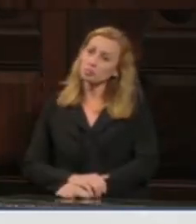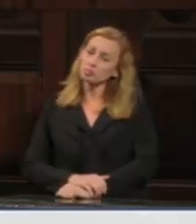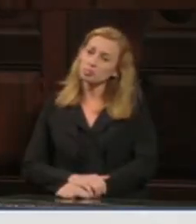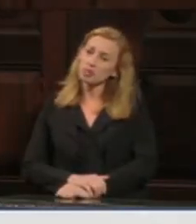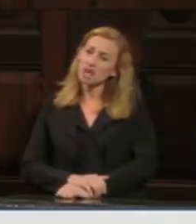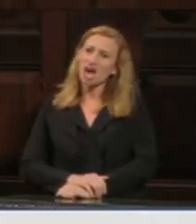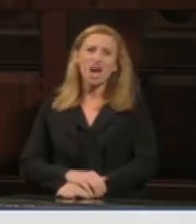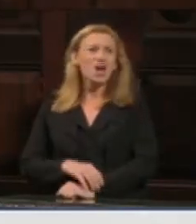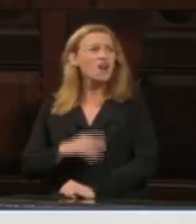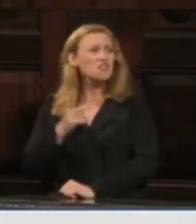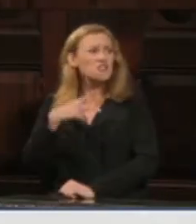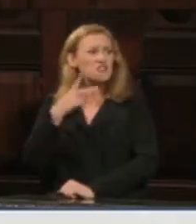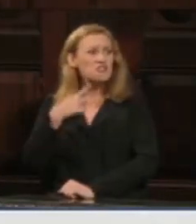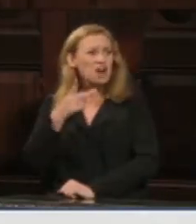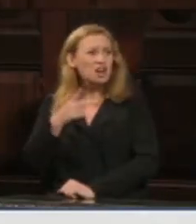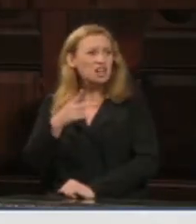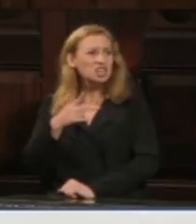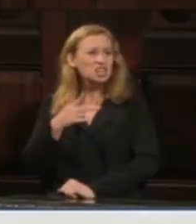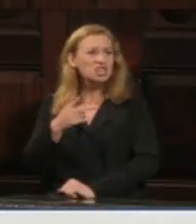Diz que é um fiasco